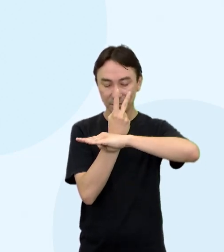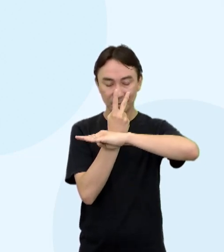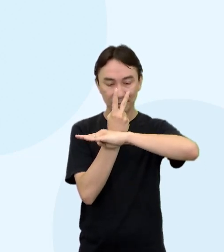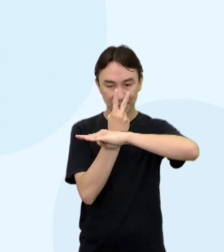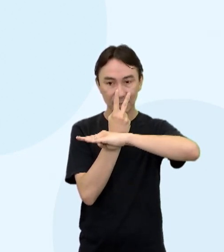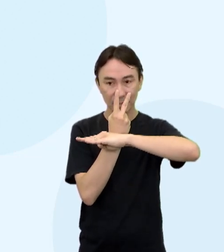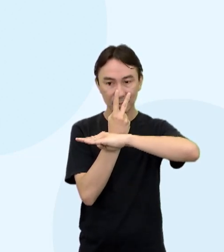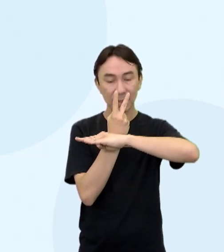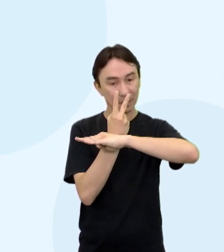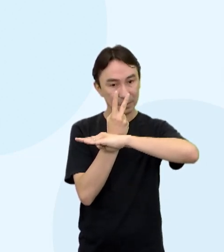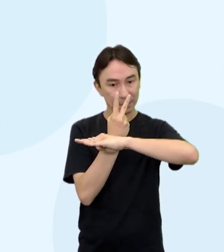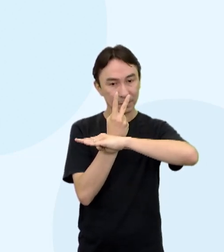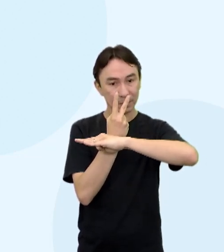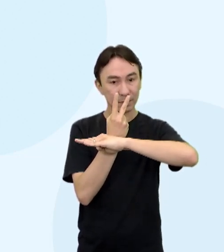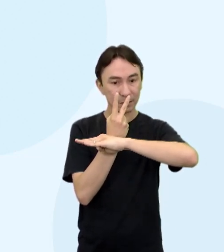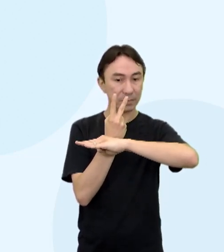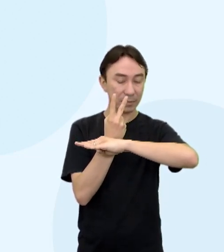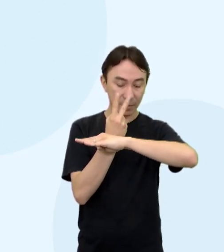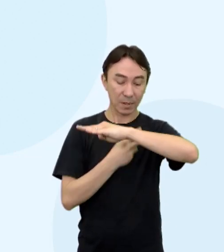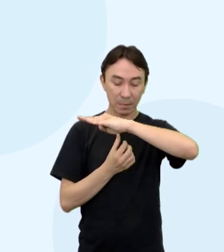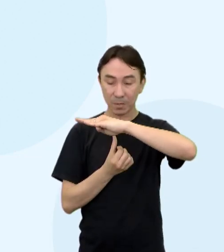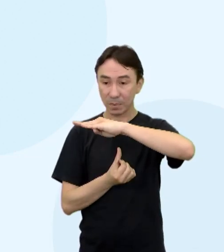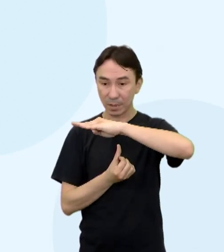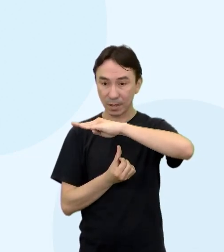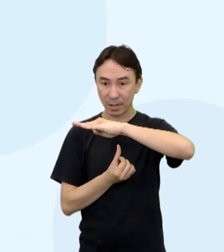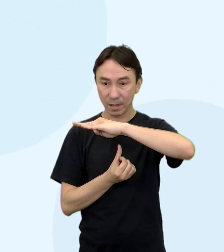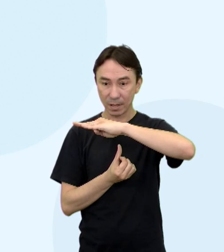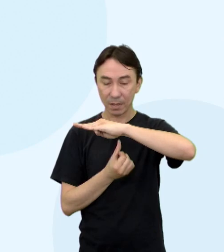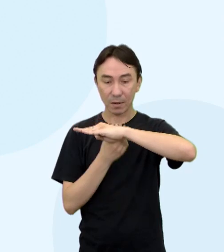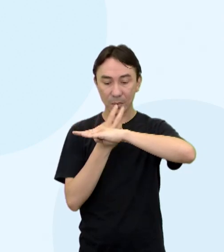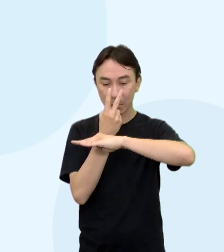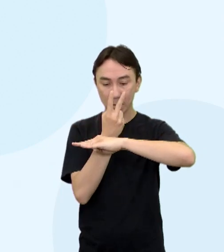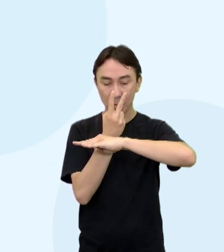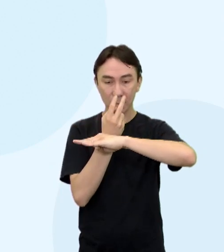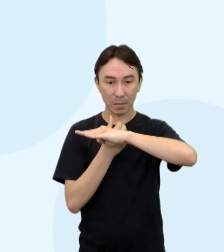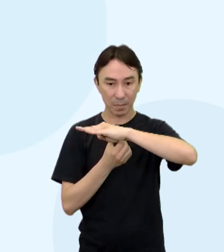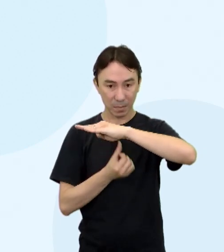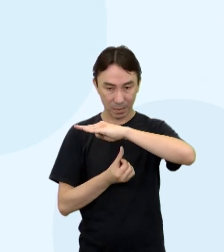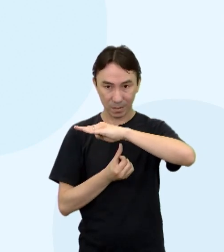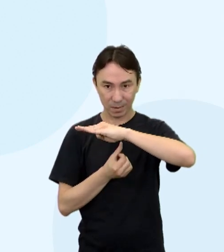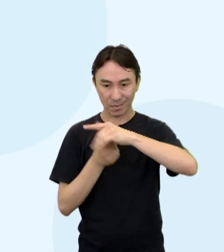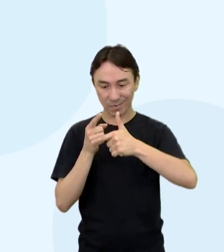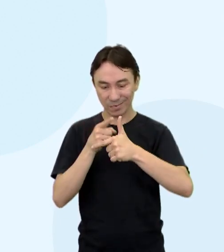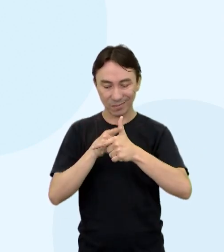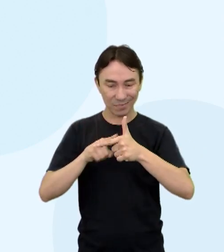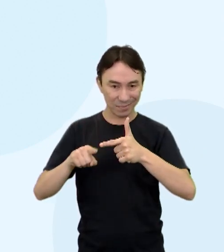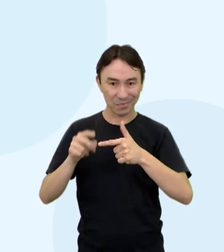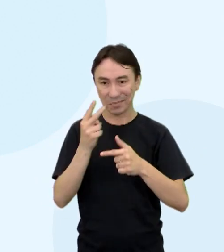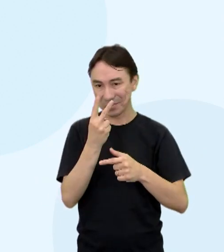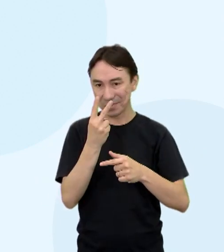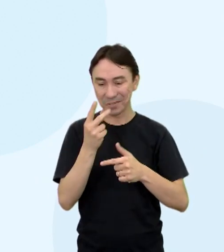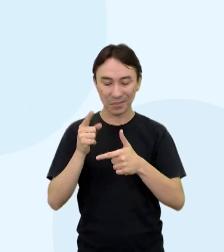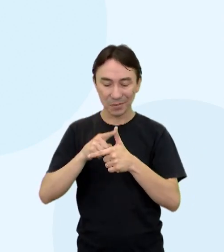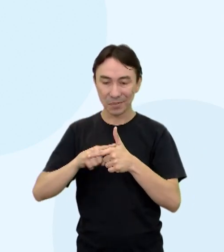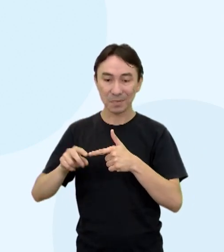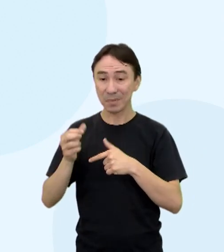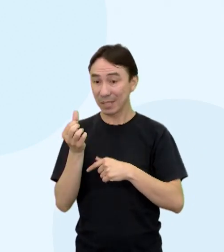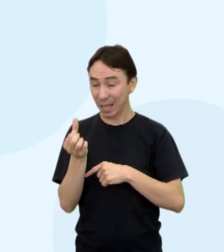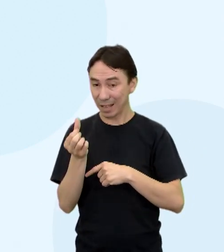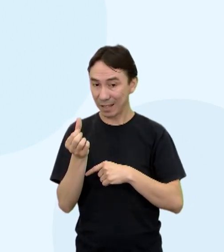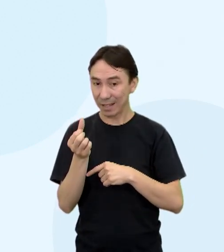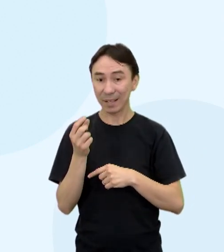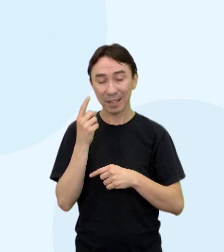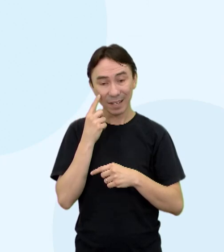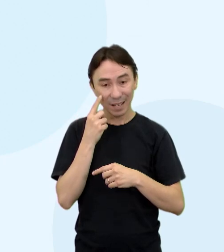3 e o 6. 3 e o 6. Então, eu vou fazer o 2 dividido por 6, que é o total de lados. Bacana. E aí, ó,